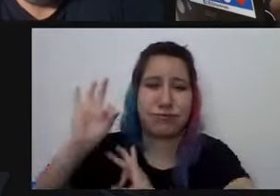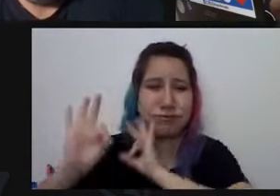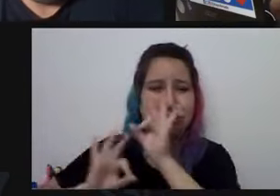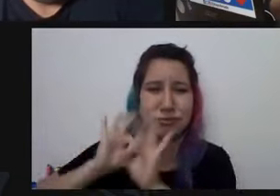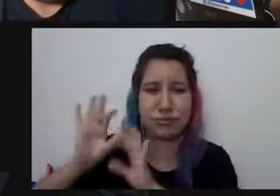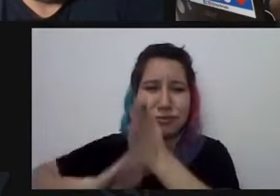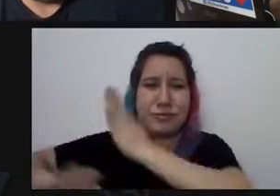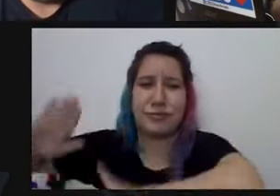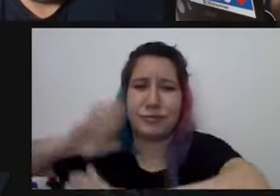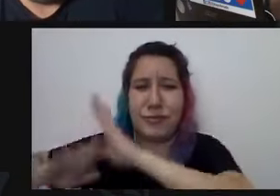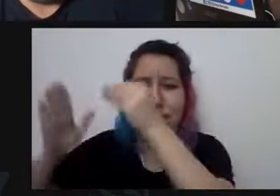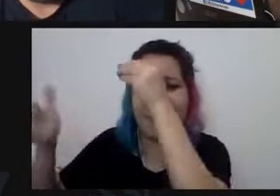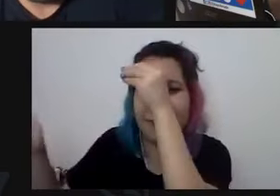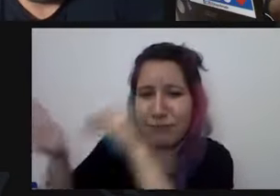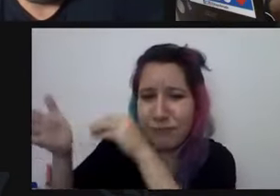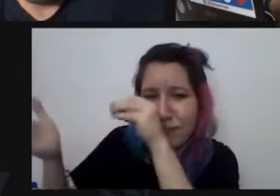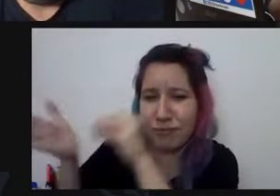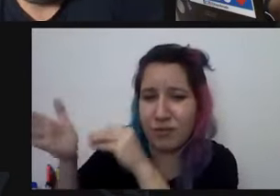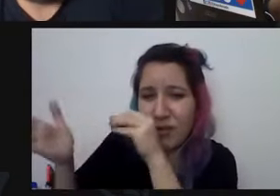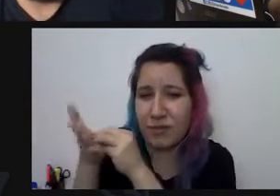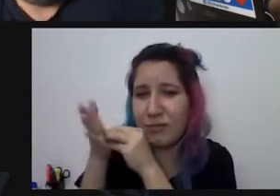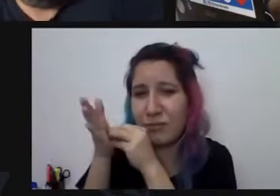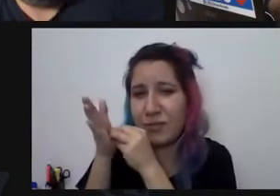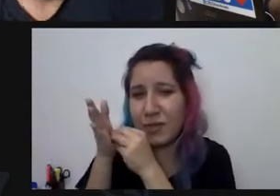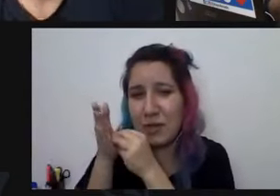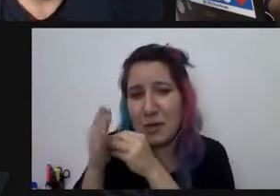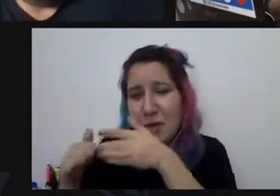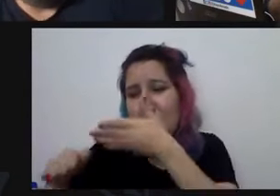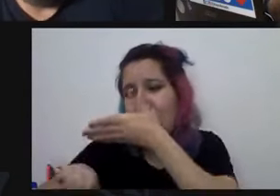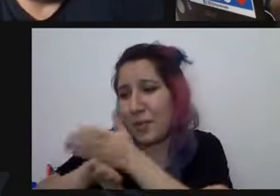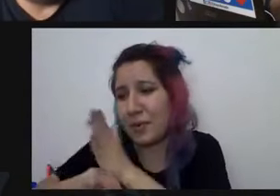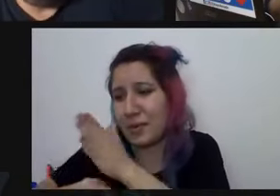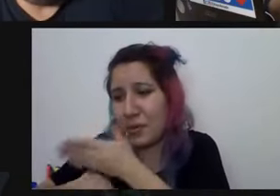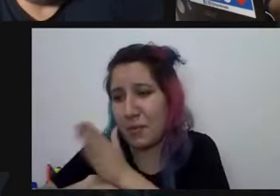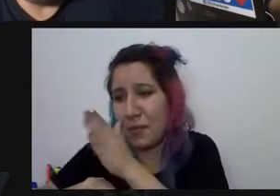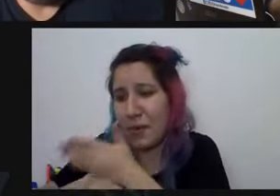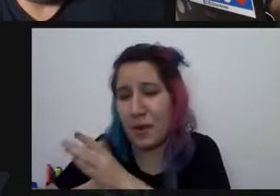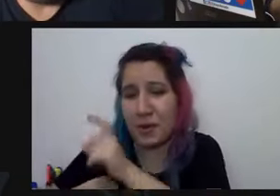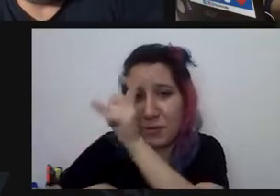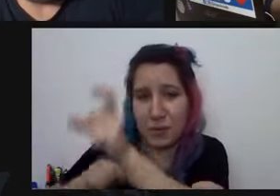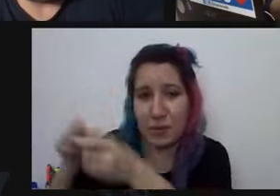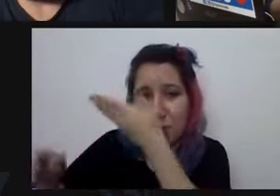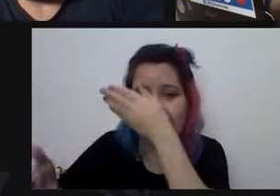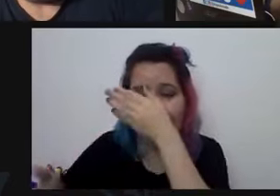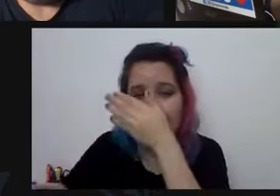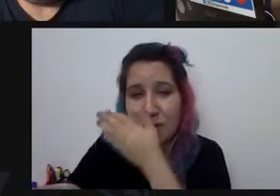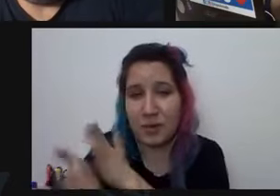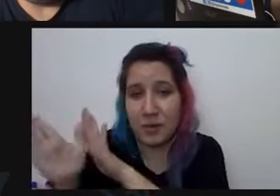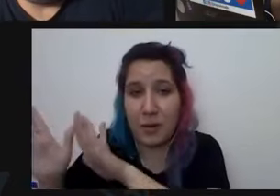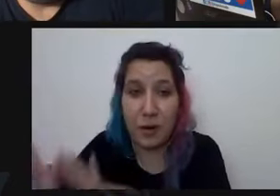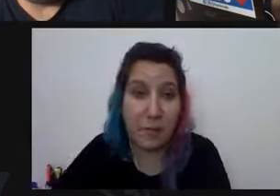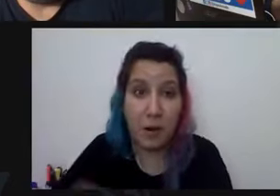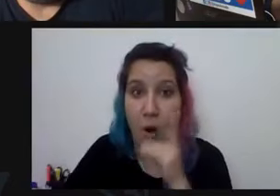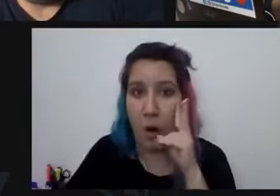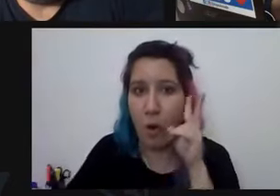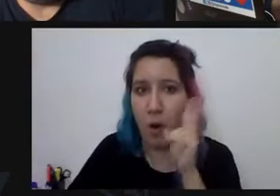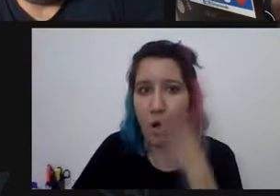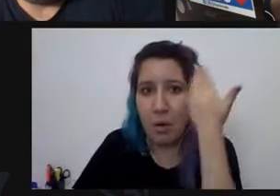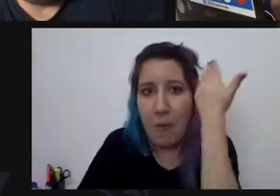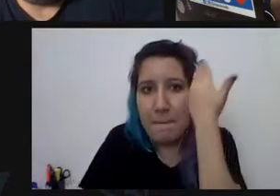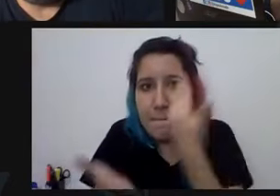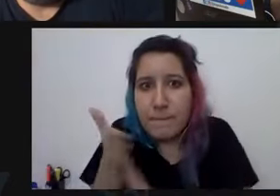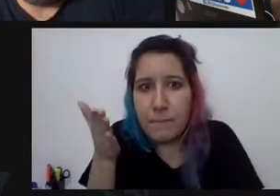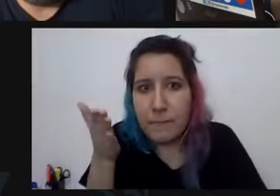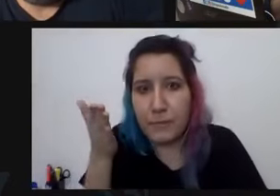cuidar do nosso território, por não envolver a comunidade local nesse processo, sabe? Olha como a gente vai perdendo